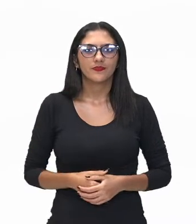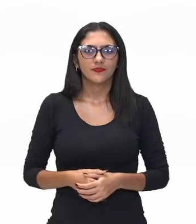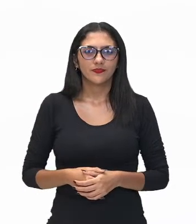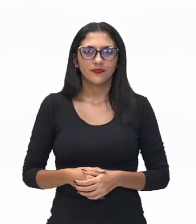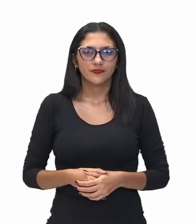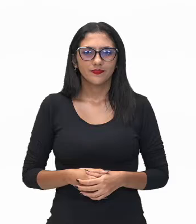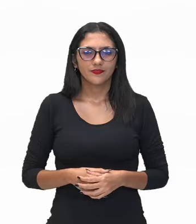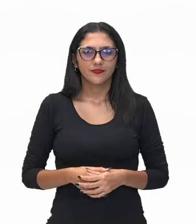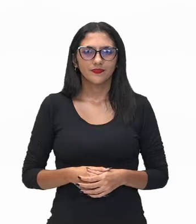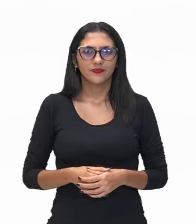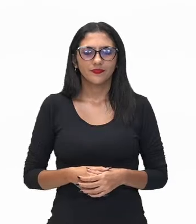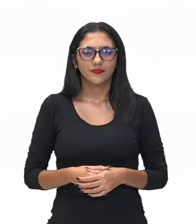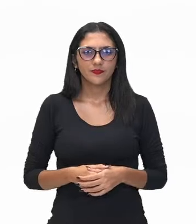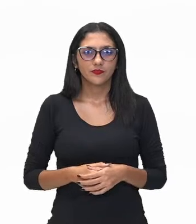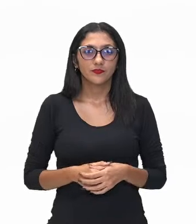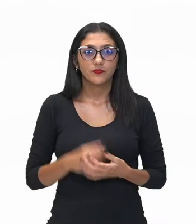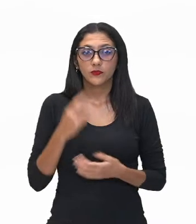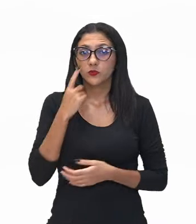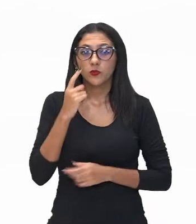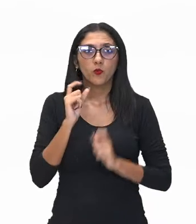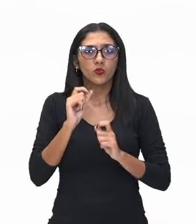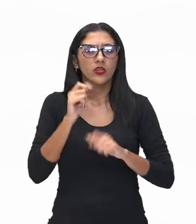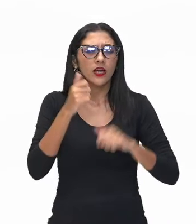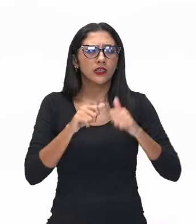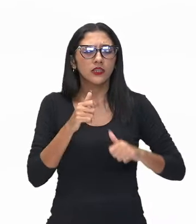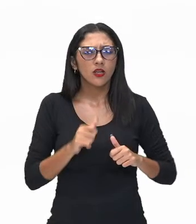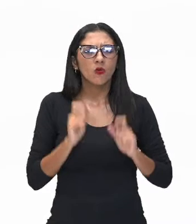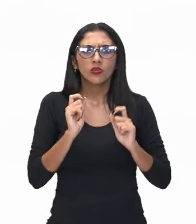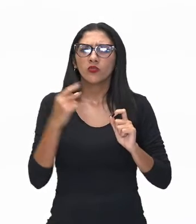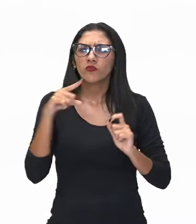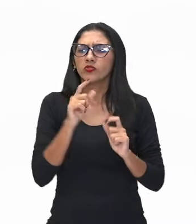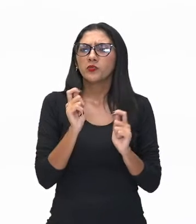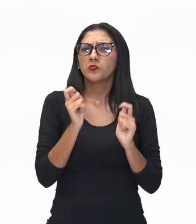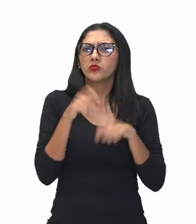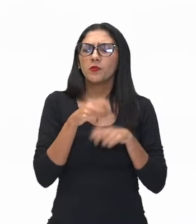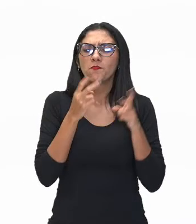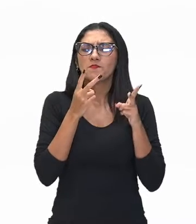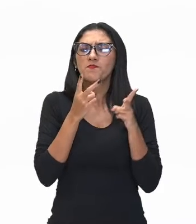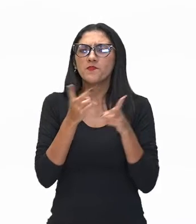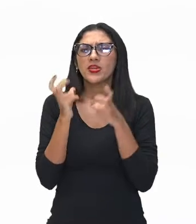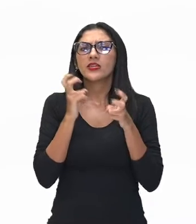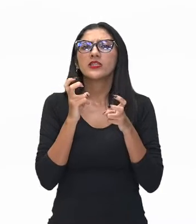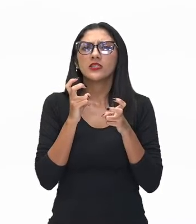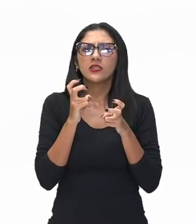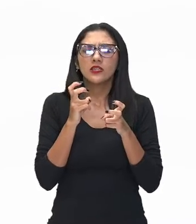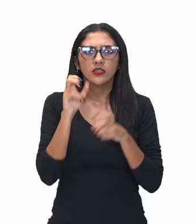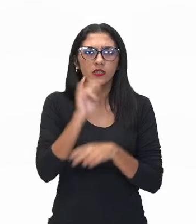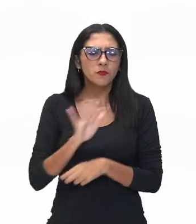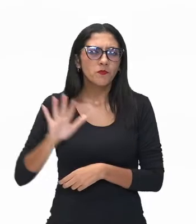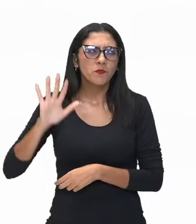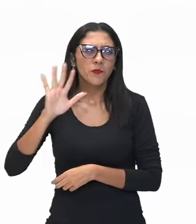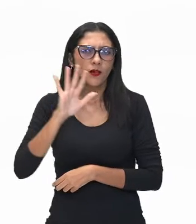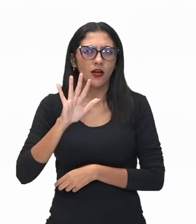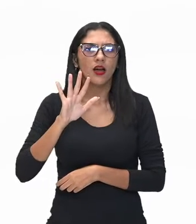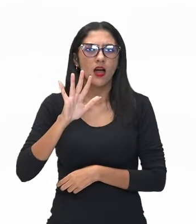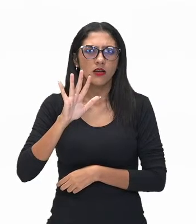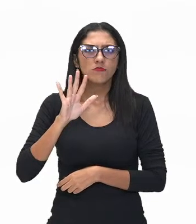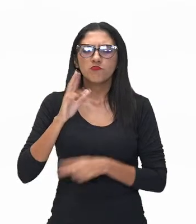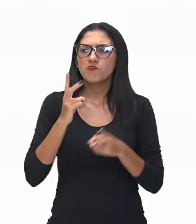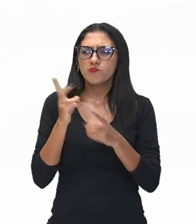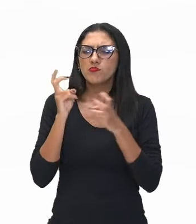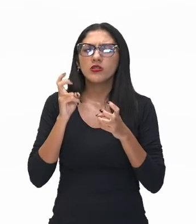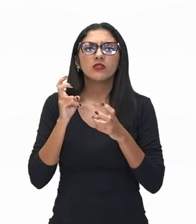Vamos ver aqui o objeto analisado. O que é que você pode, dentro da imagem,